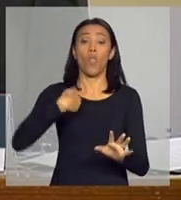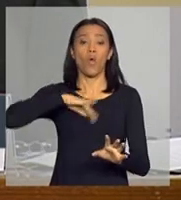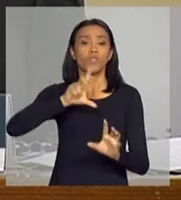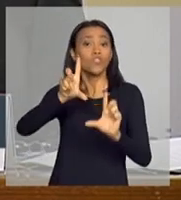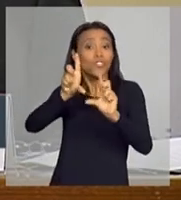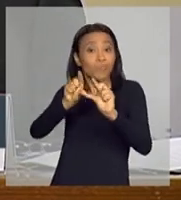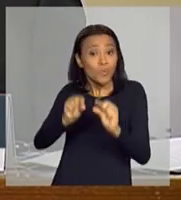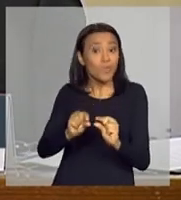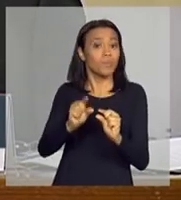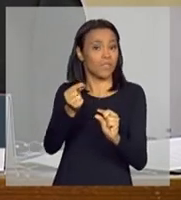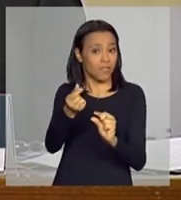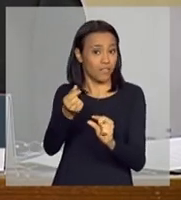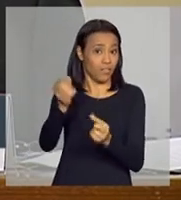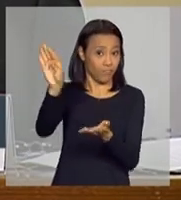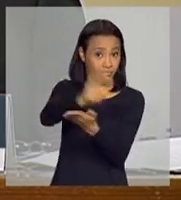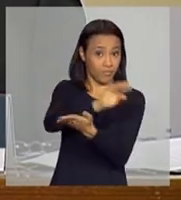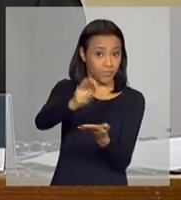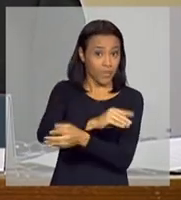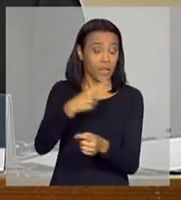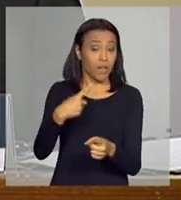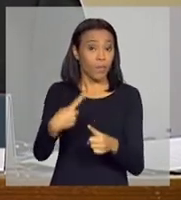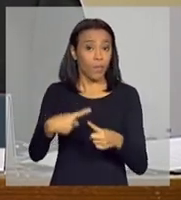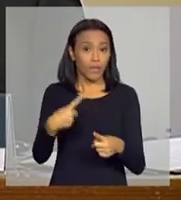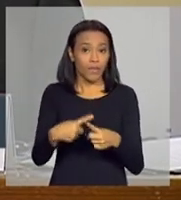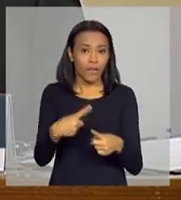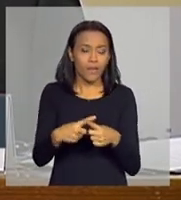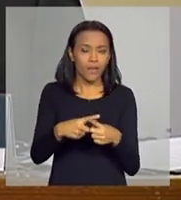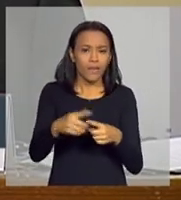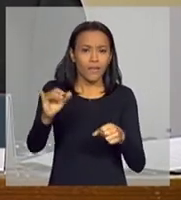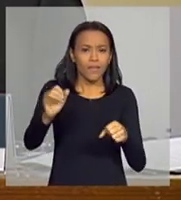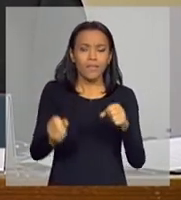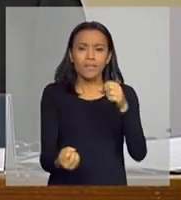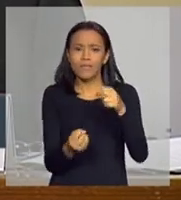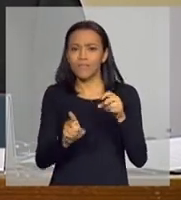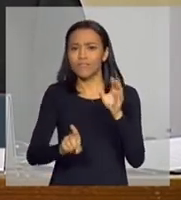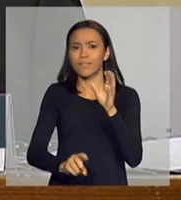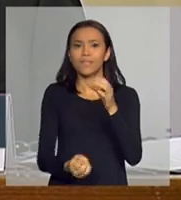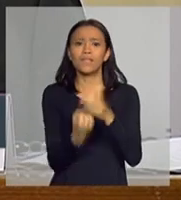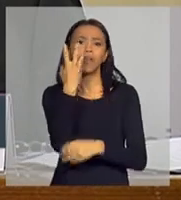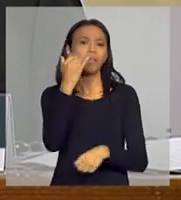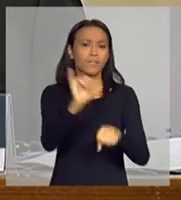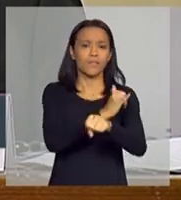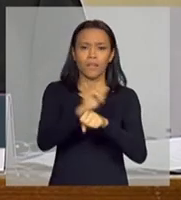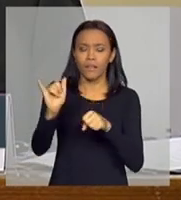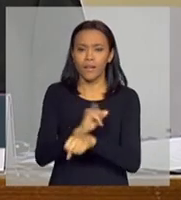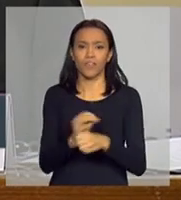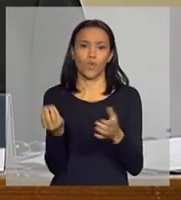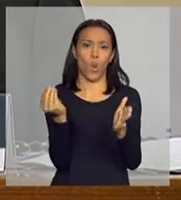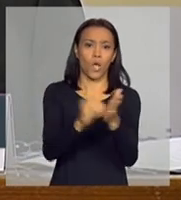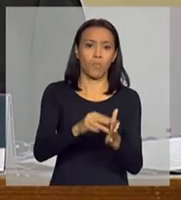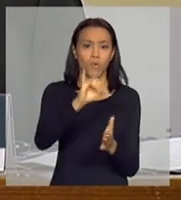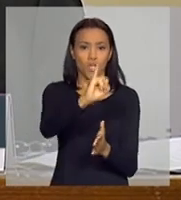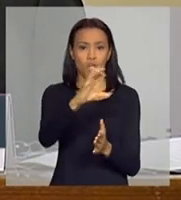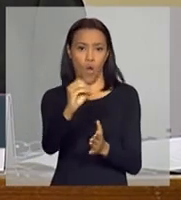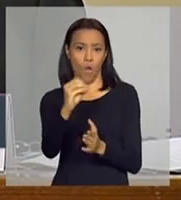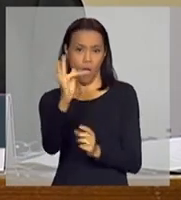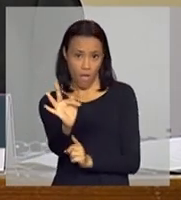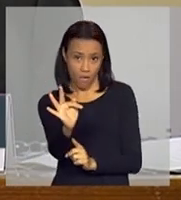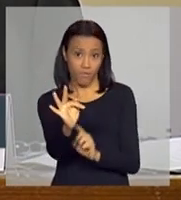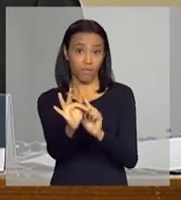fluxo criando algumas arestas ou criando alguns tributos colocamos e o f e